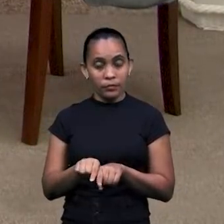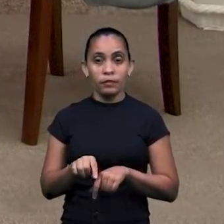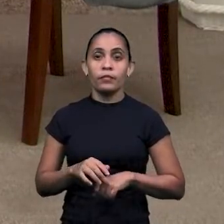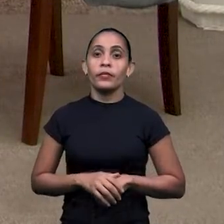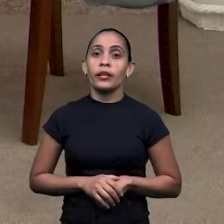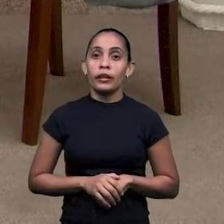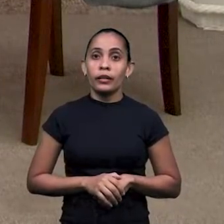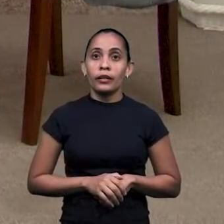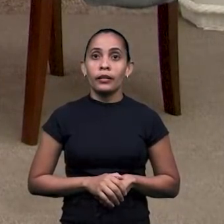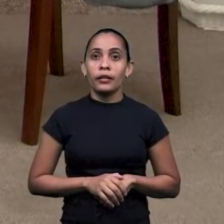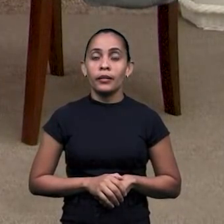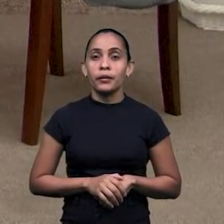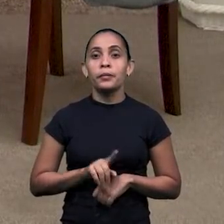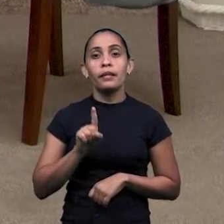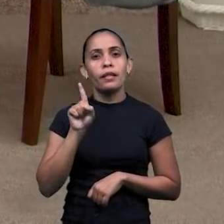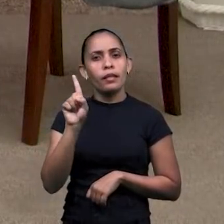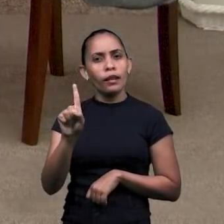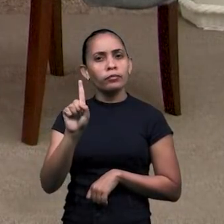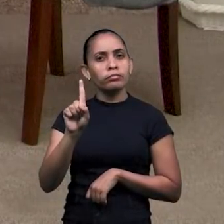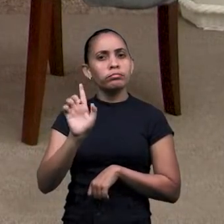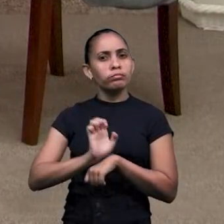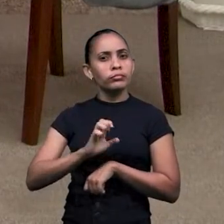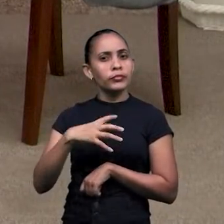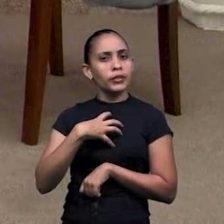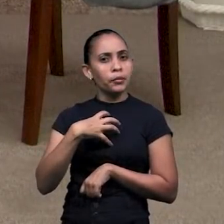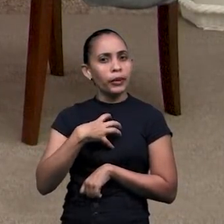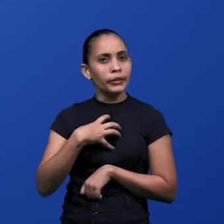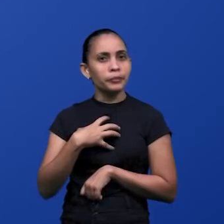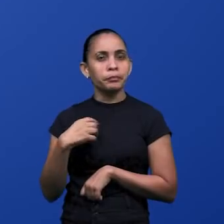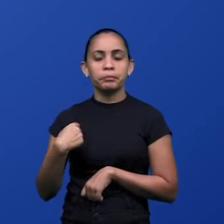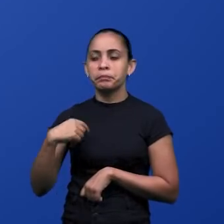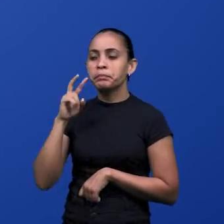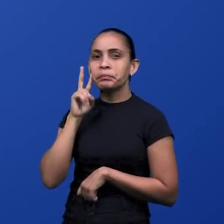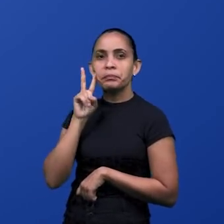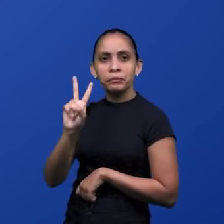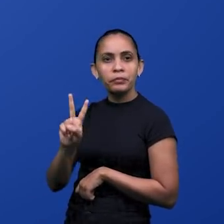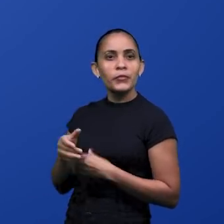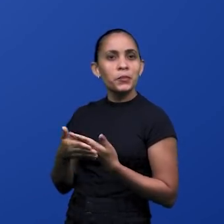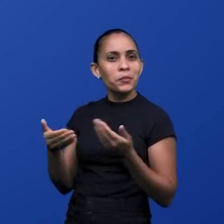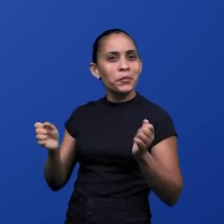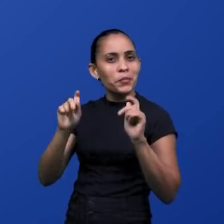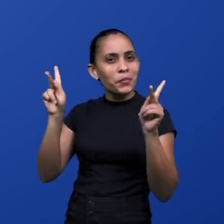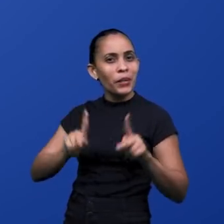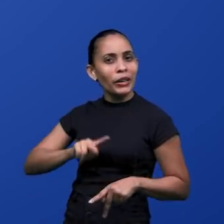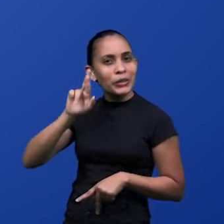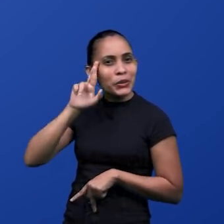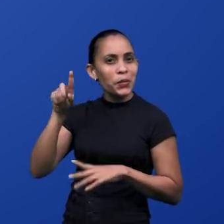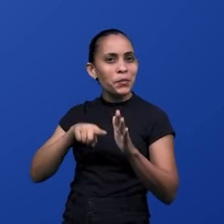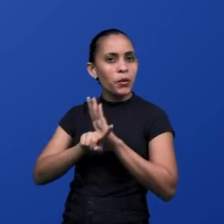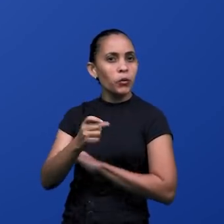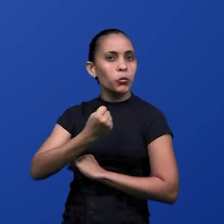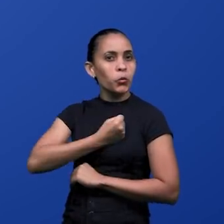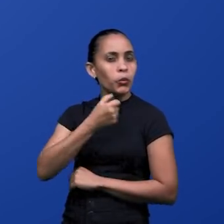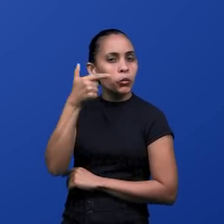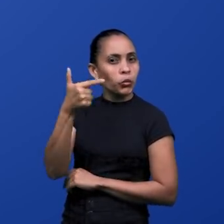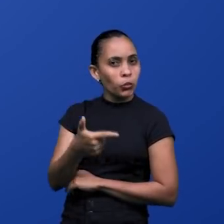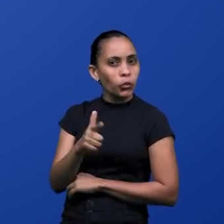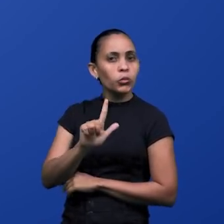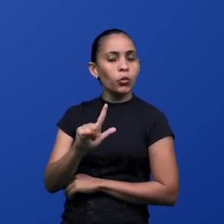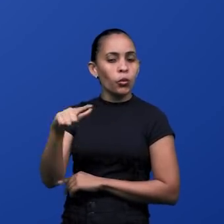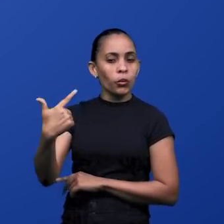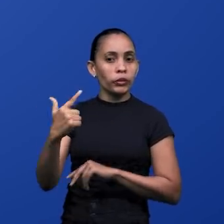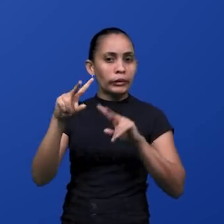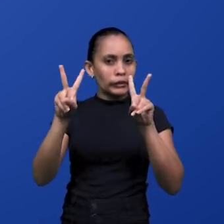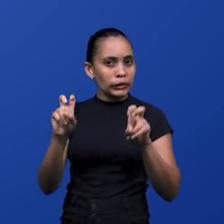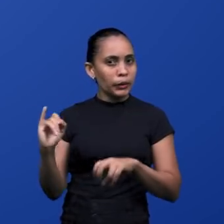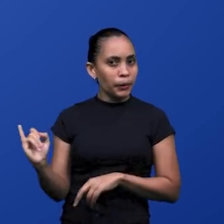Caetité, também da Bahia. Vamos assistir com atenção. Irmãos, a paz do Senhor, em resposta à pergunta de número 2, outro assunto